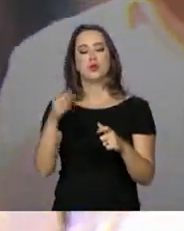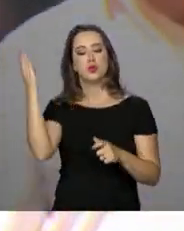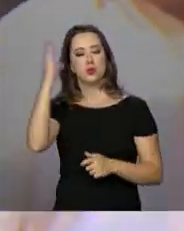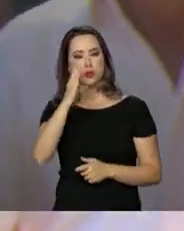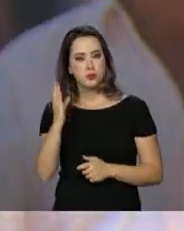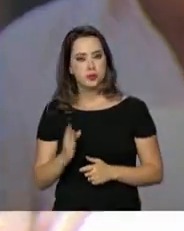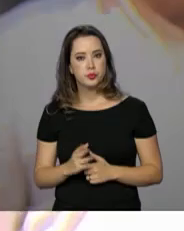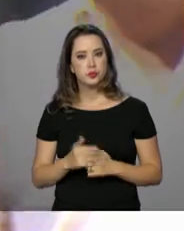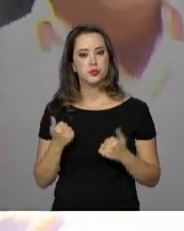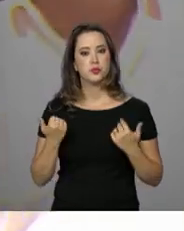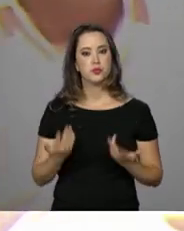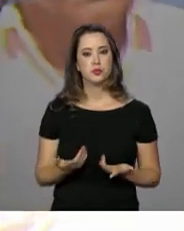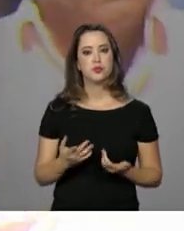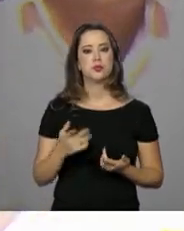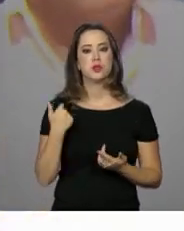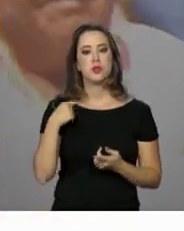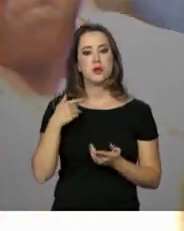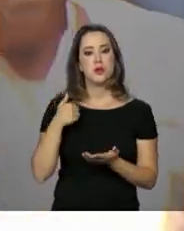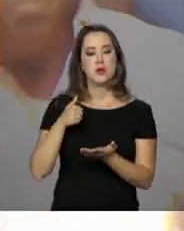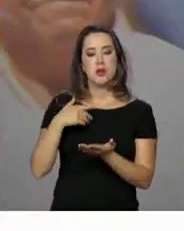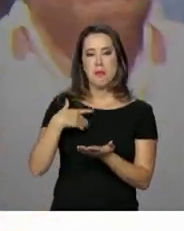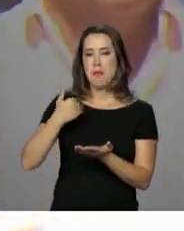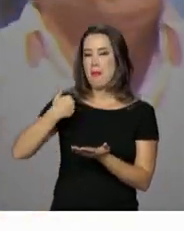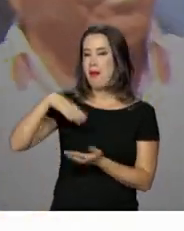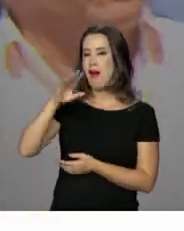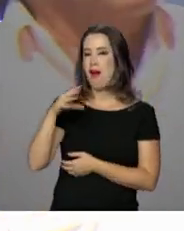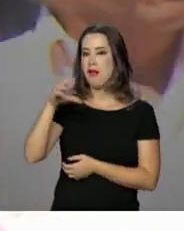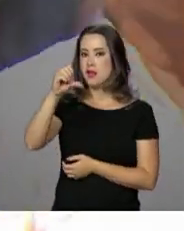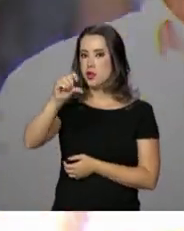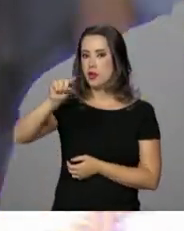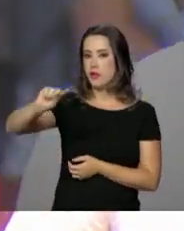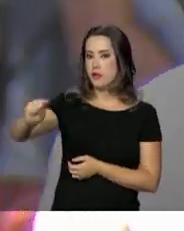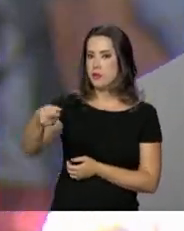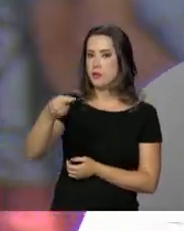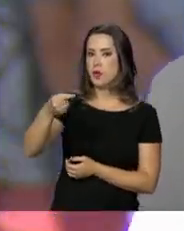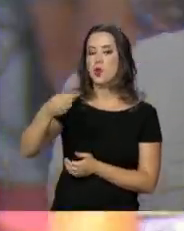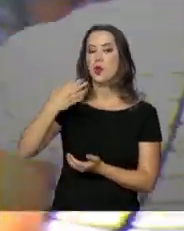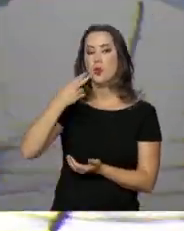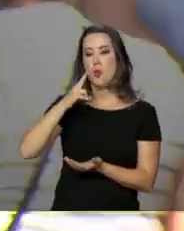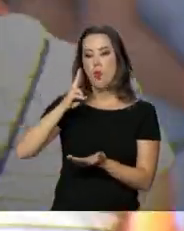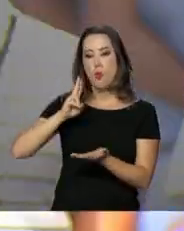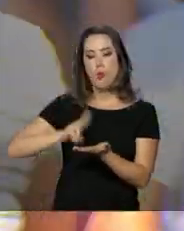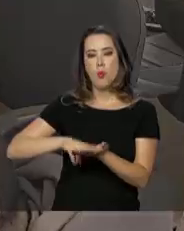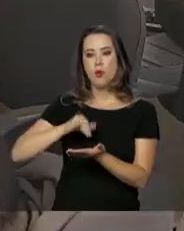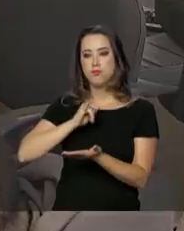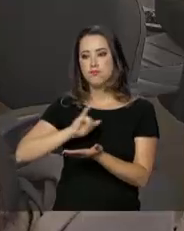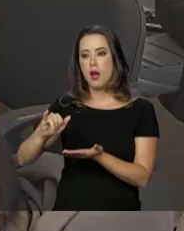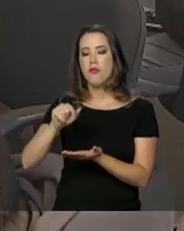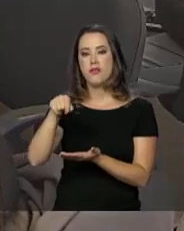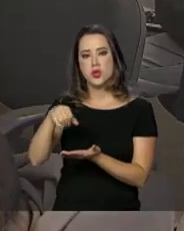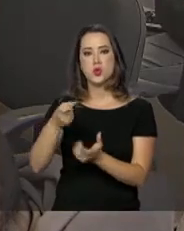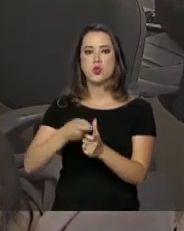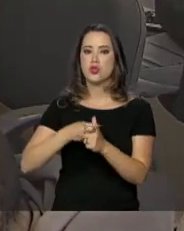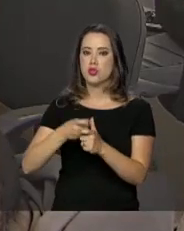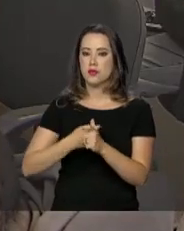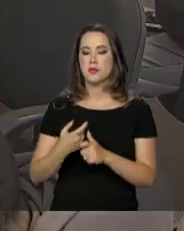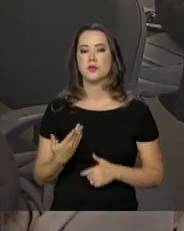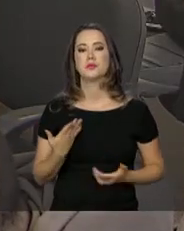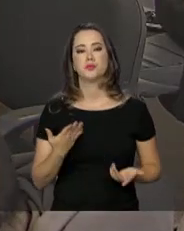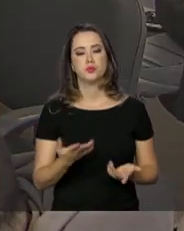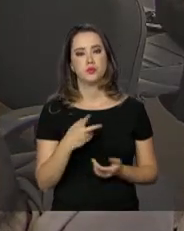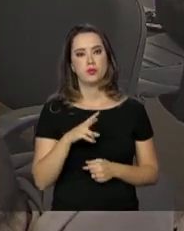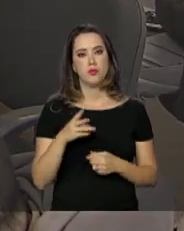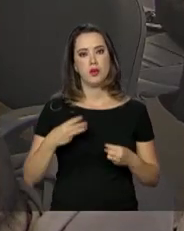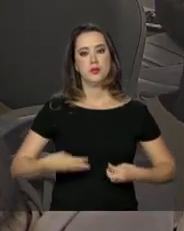estados brasileiros e foram emitidas mais de 9 mil notificações de dívidas as fiscalizações contra a sonegação